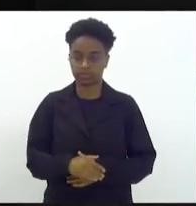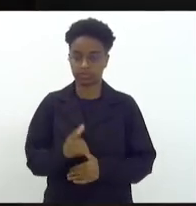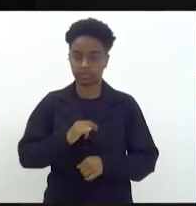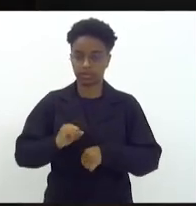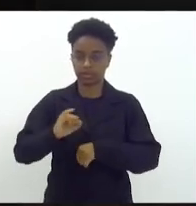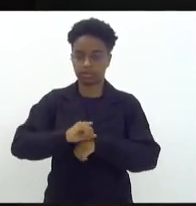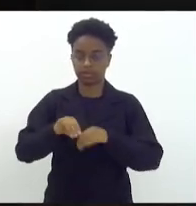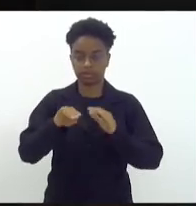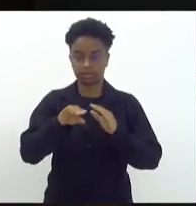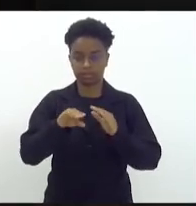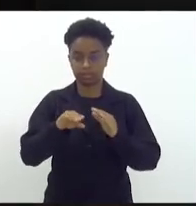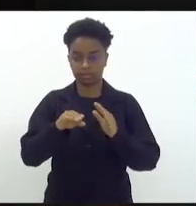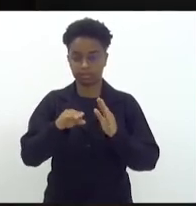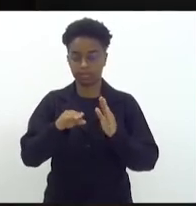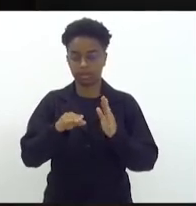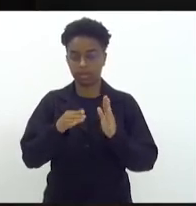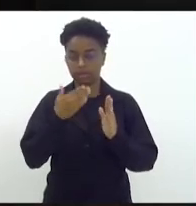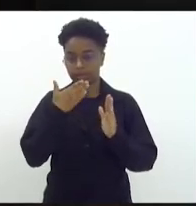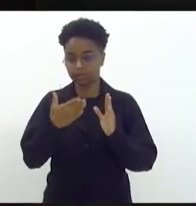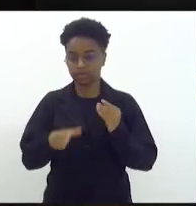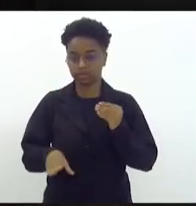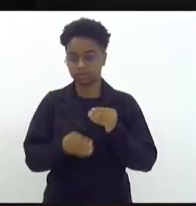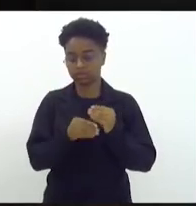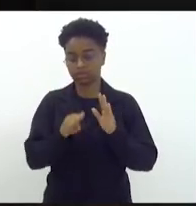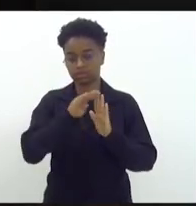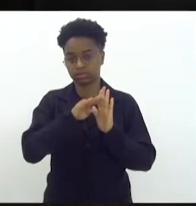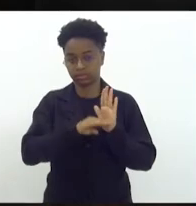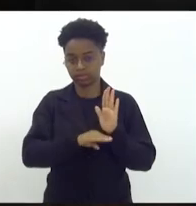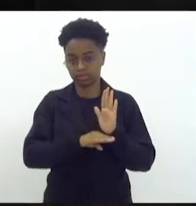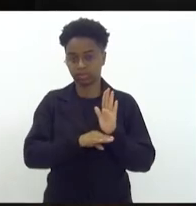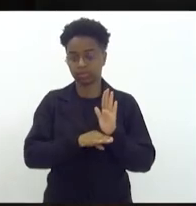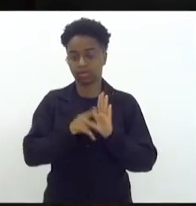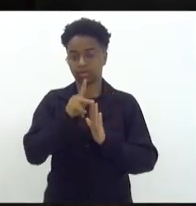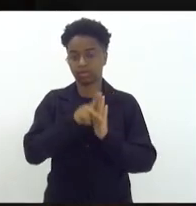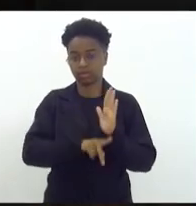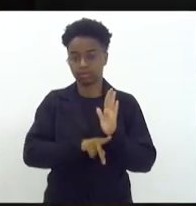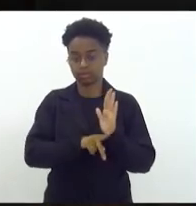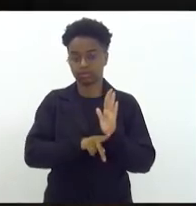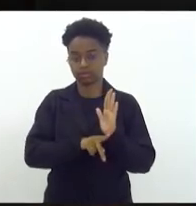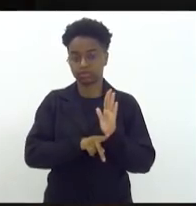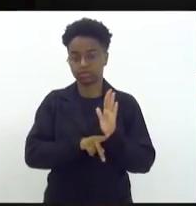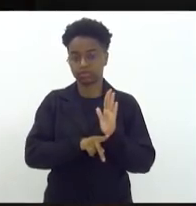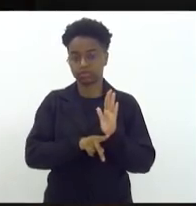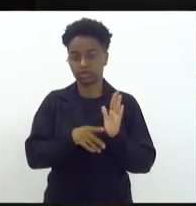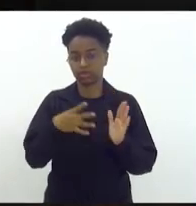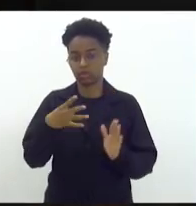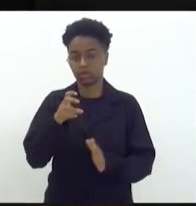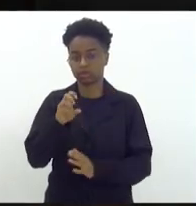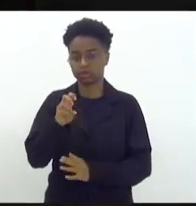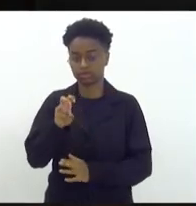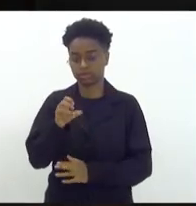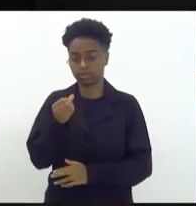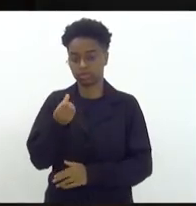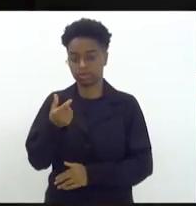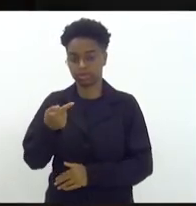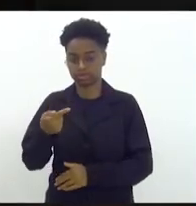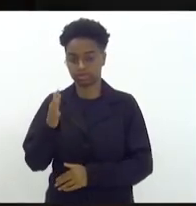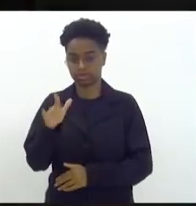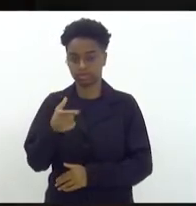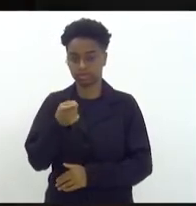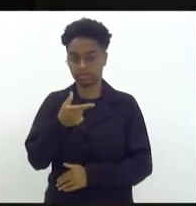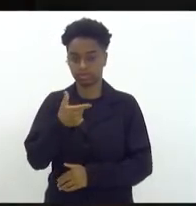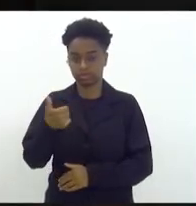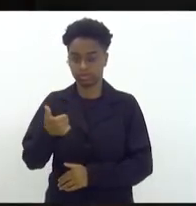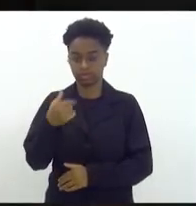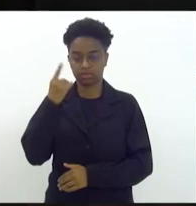Há sobre a mesa requerimento de inclusão na ordem do dia do projeto 4567-21 deputado